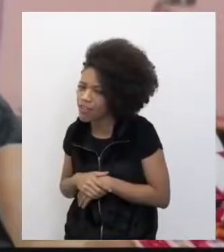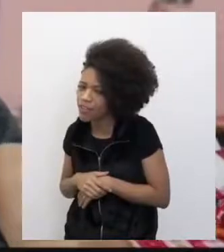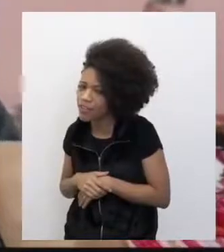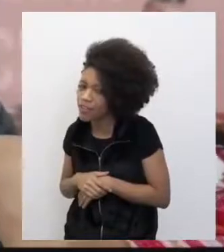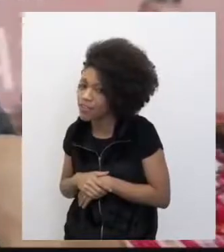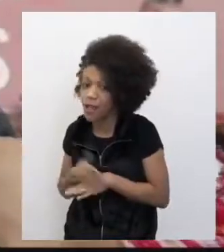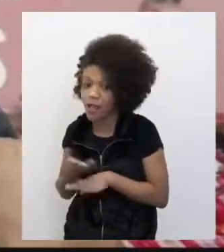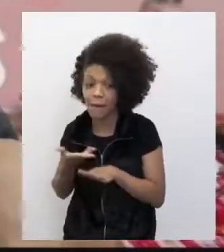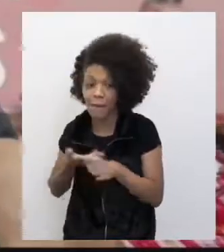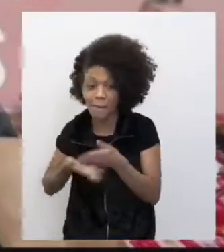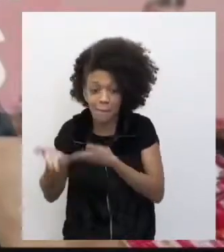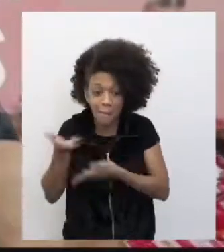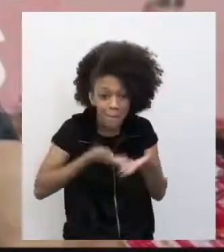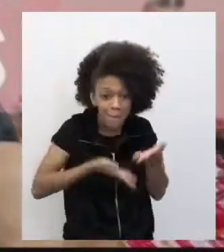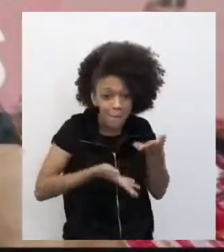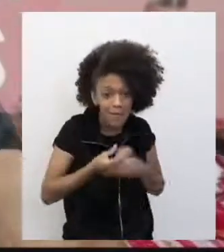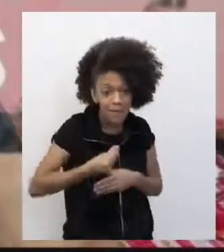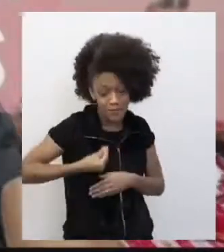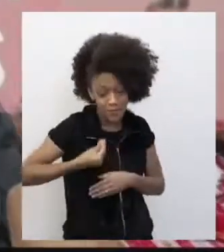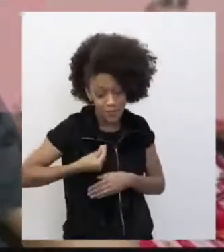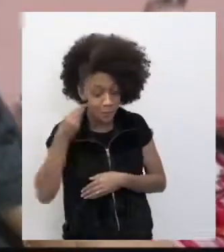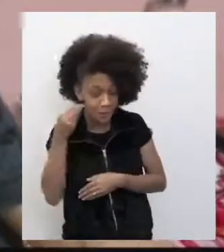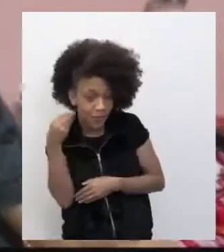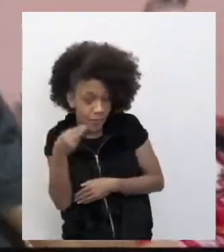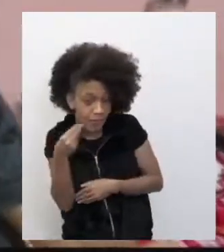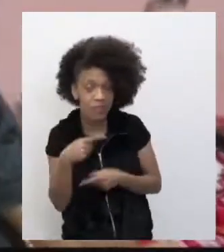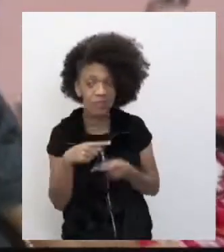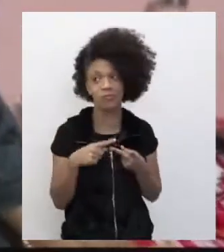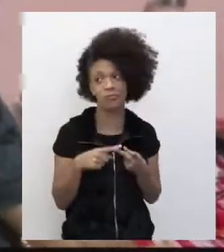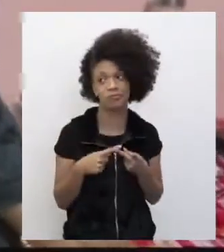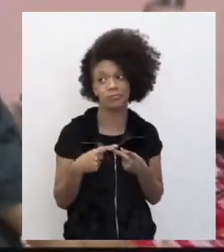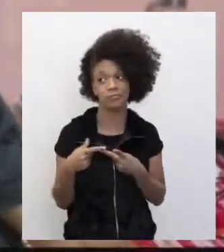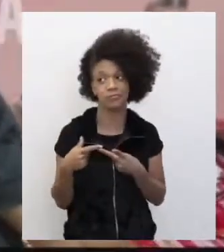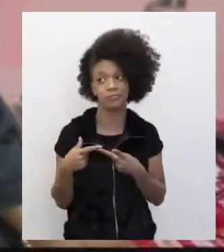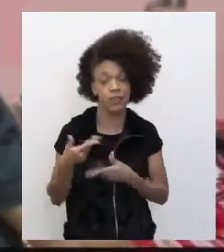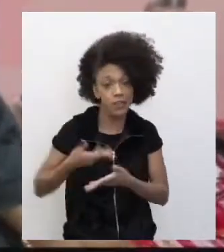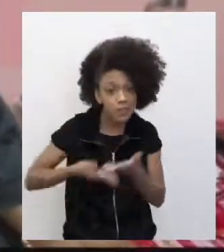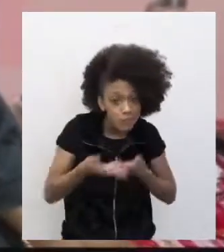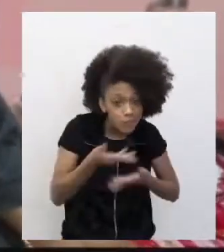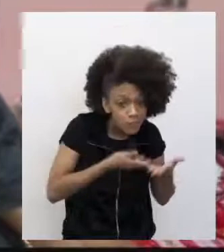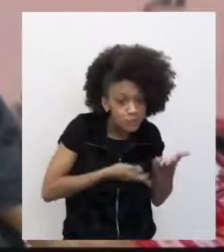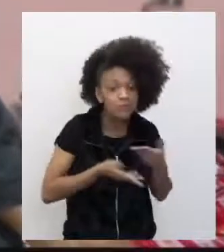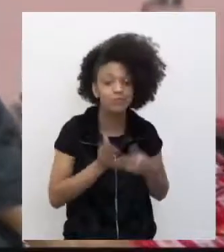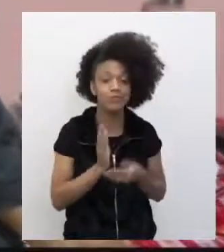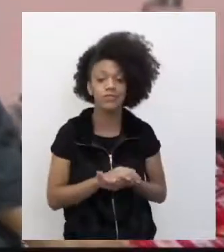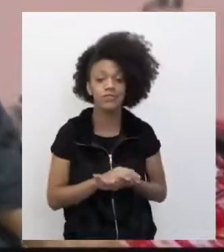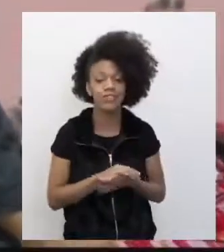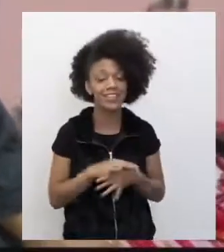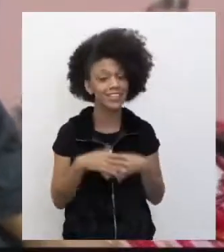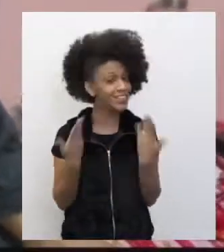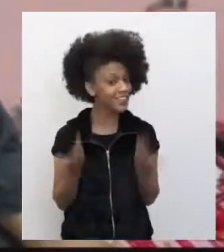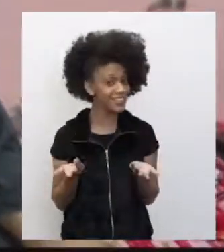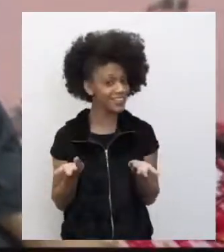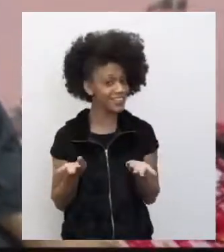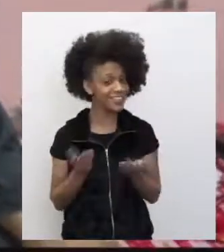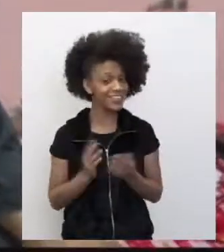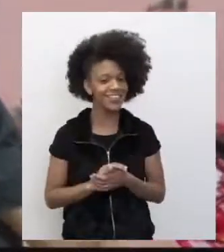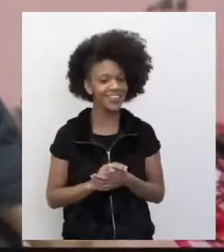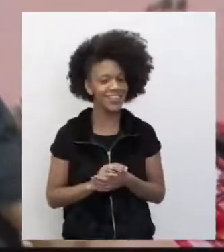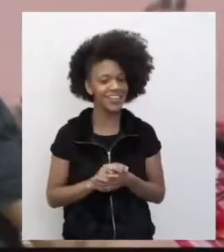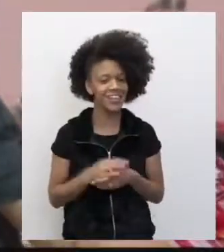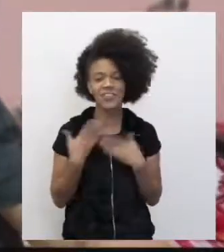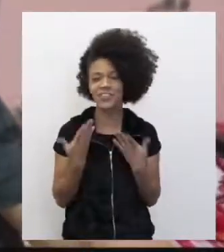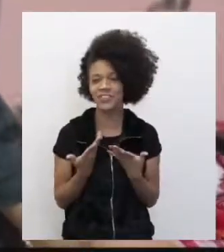Pra compartilhar um pouquinho da vida, pra compartilhar as experiências e pra levar um